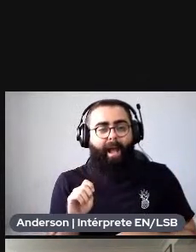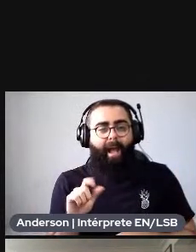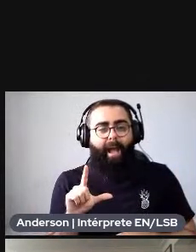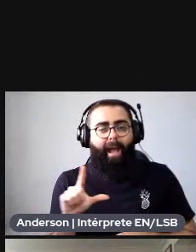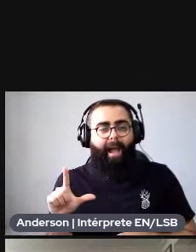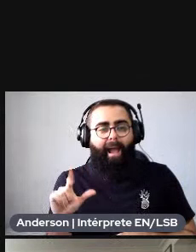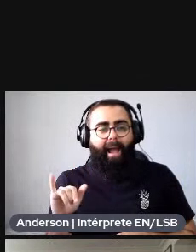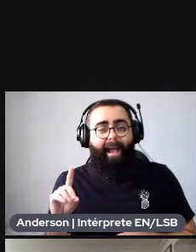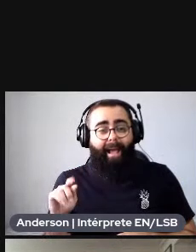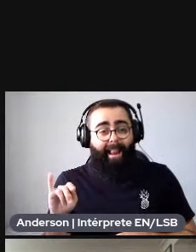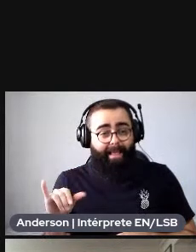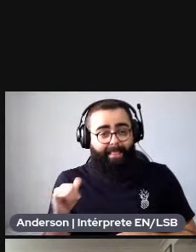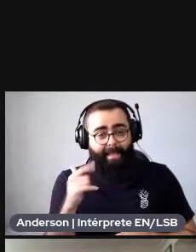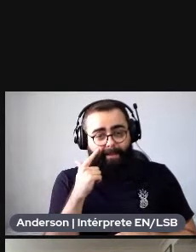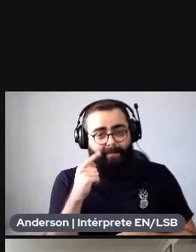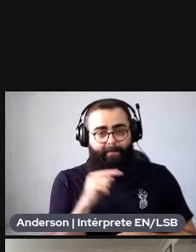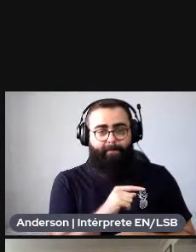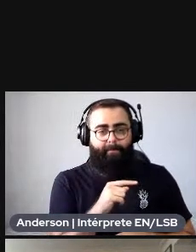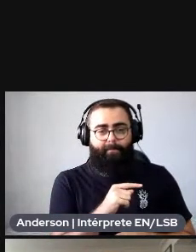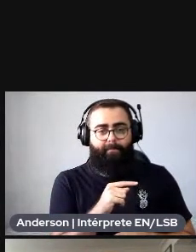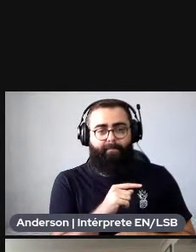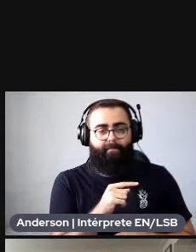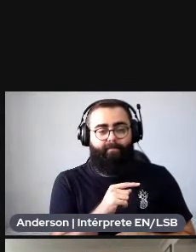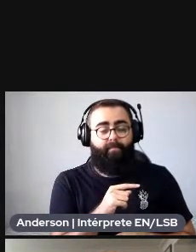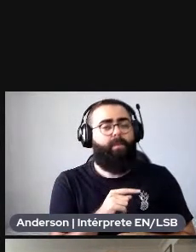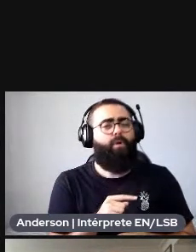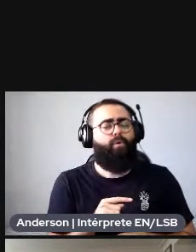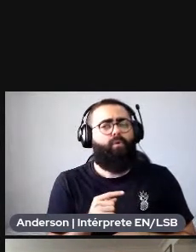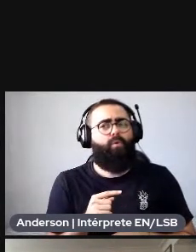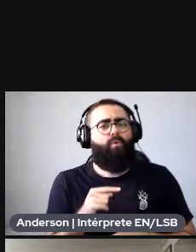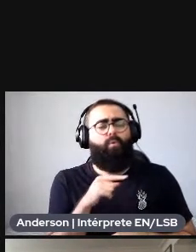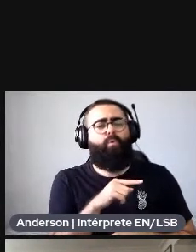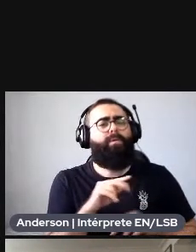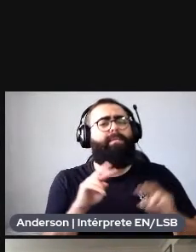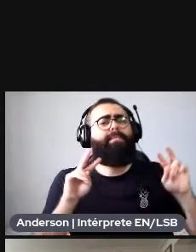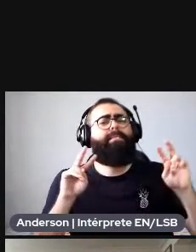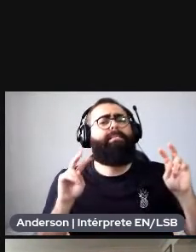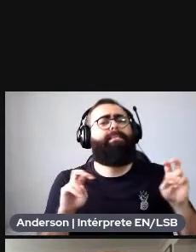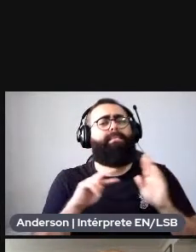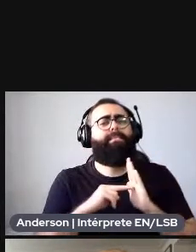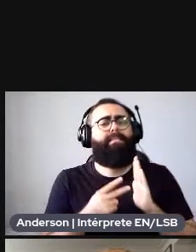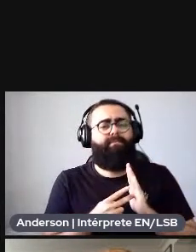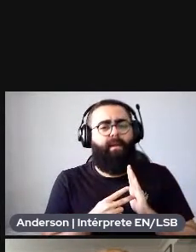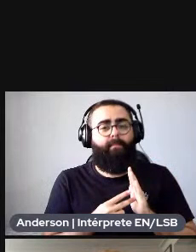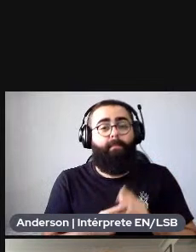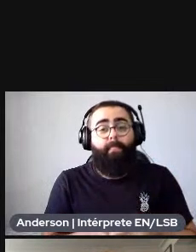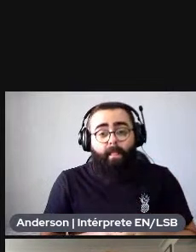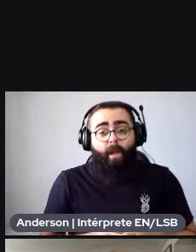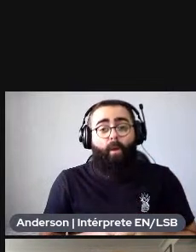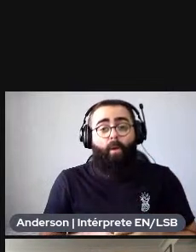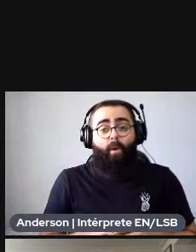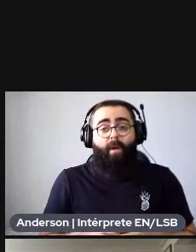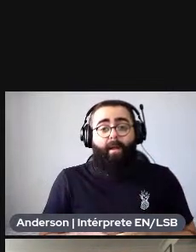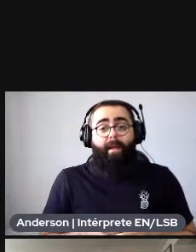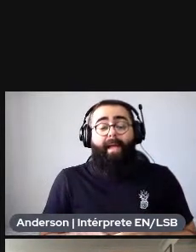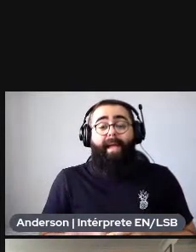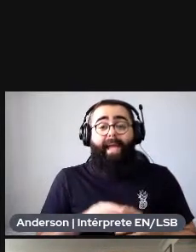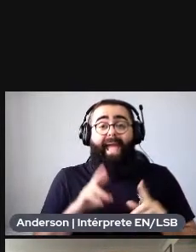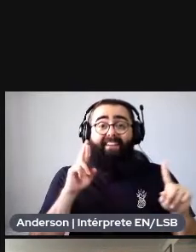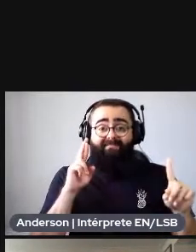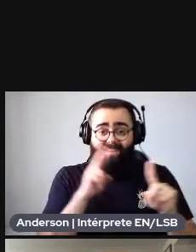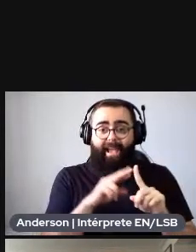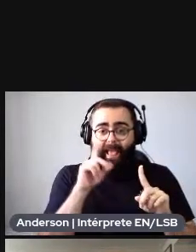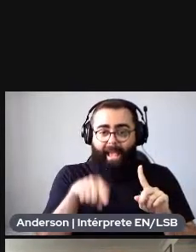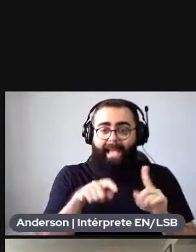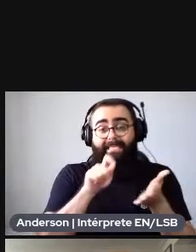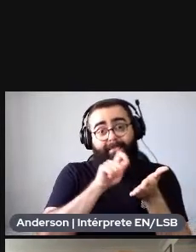a referir specifically to writing as distinct from speech, to reading and writing practices and to the forms of